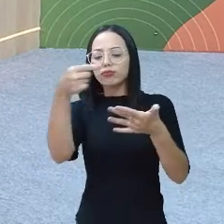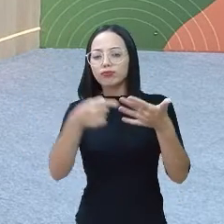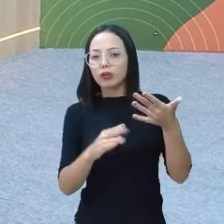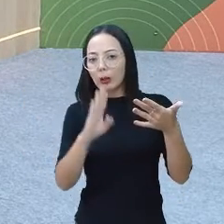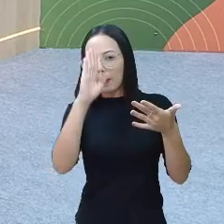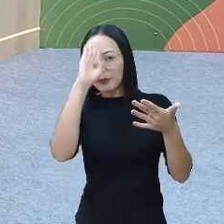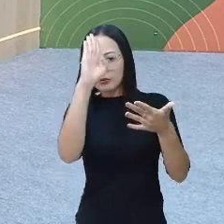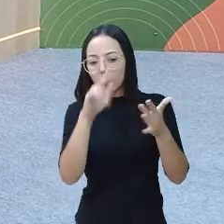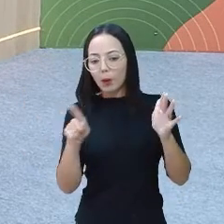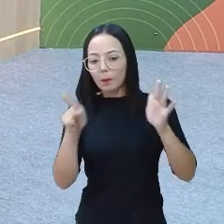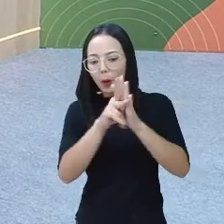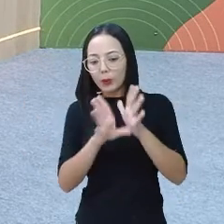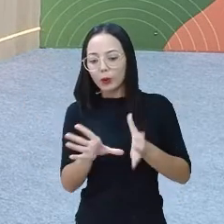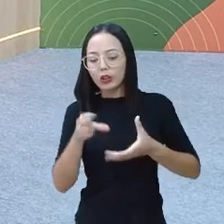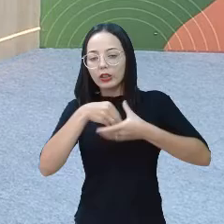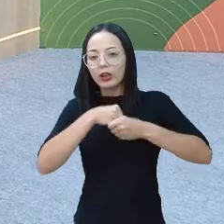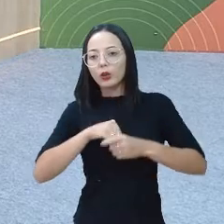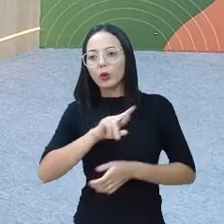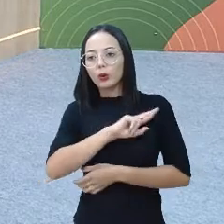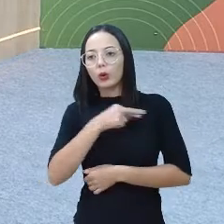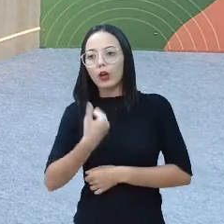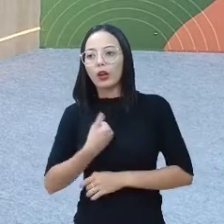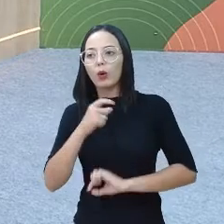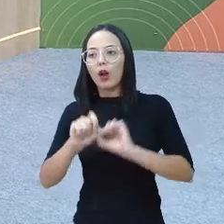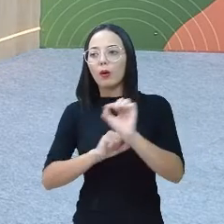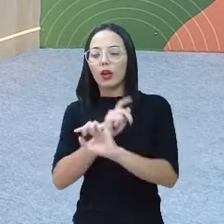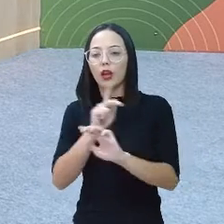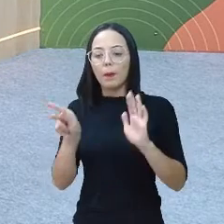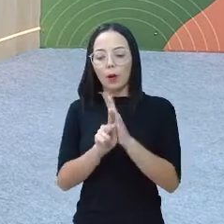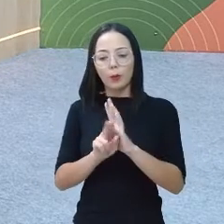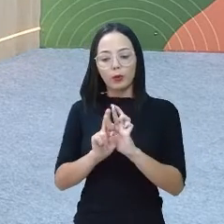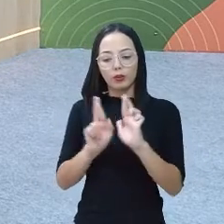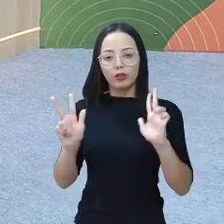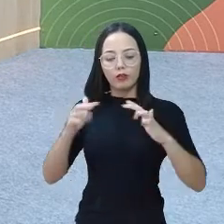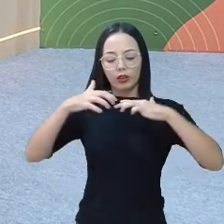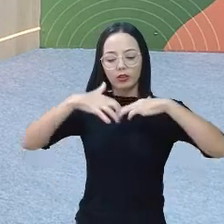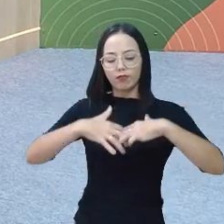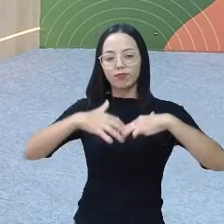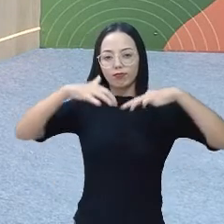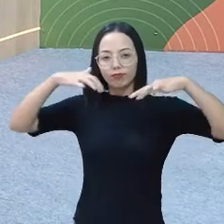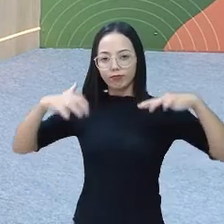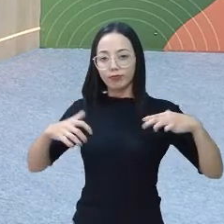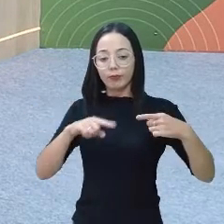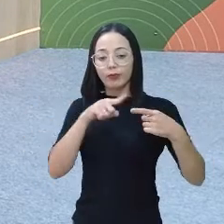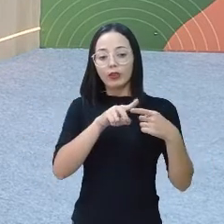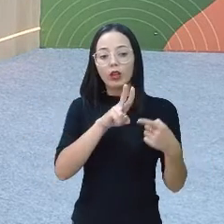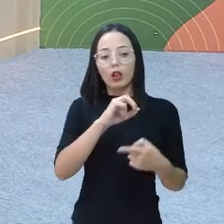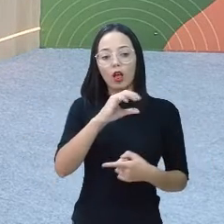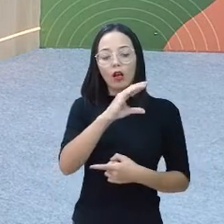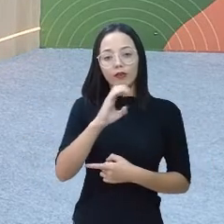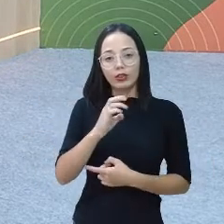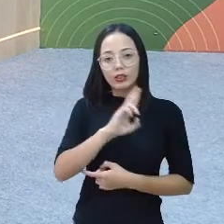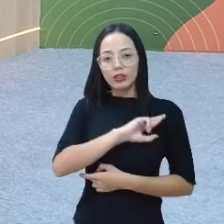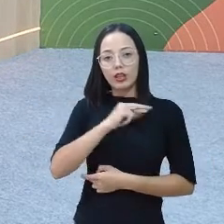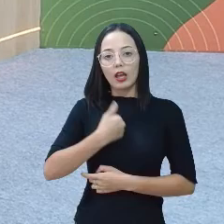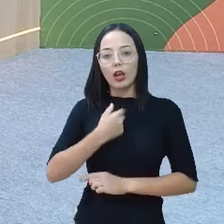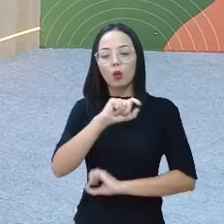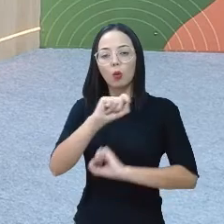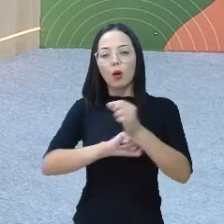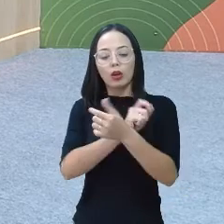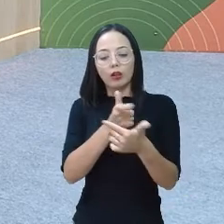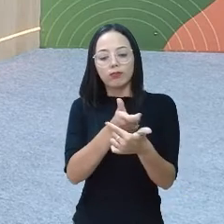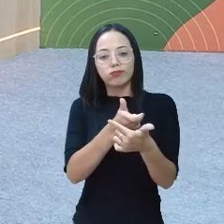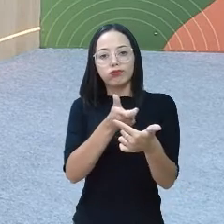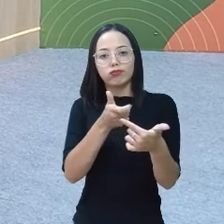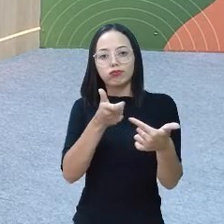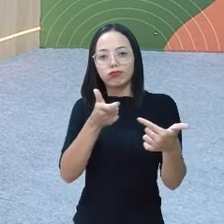para a instalação desses vice-reinos? Que há uma diferença aí, né? O vice-reino, ele era uma grande extensão de terra,